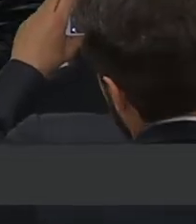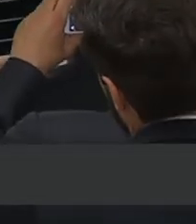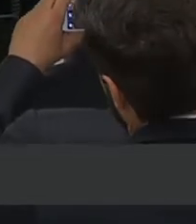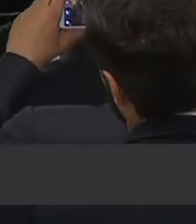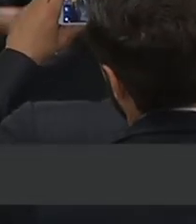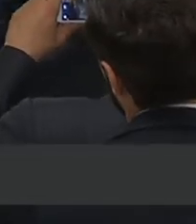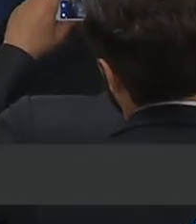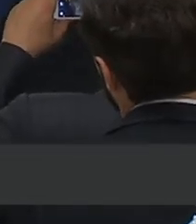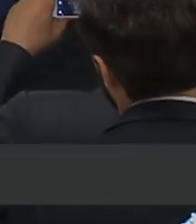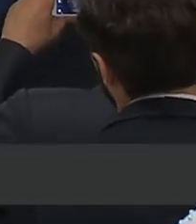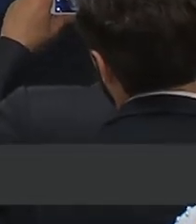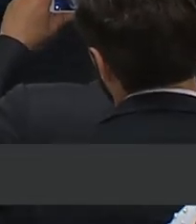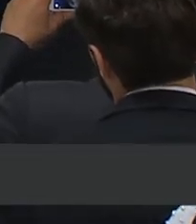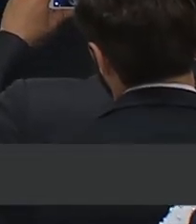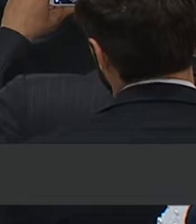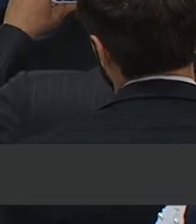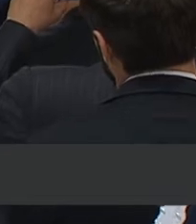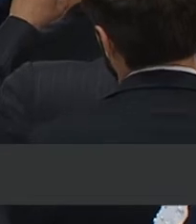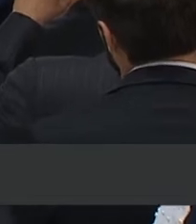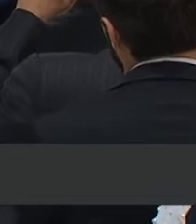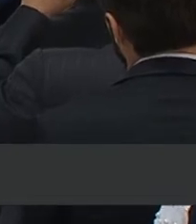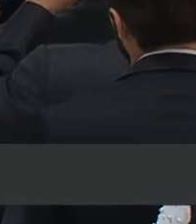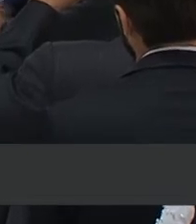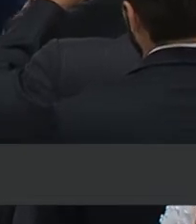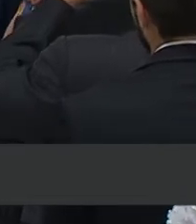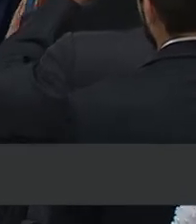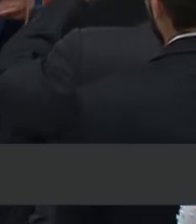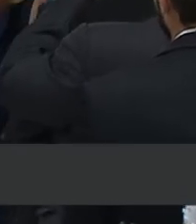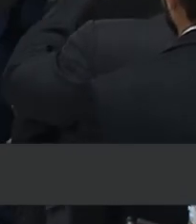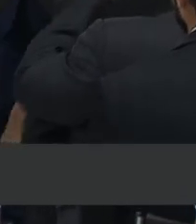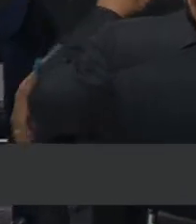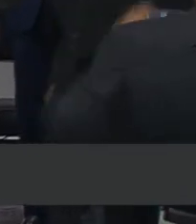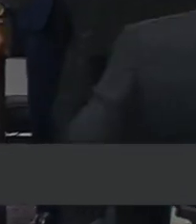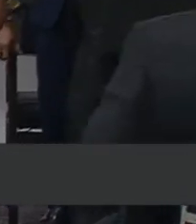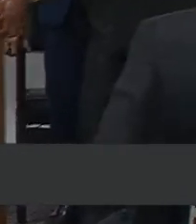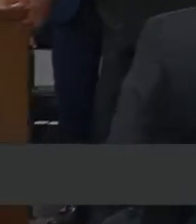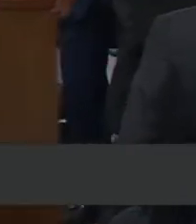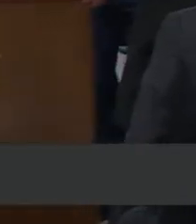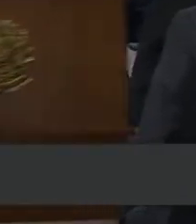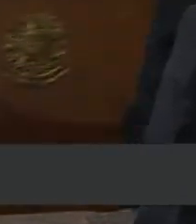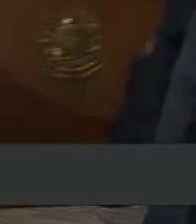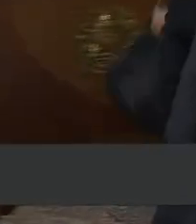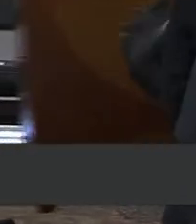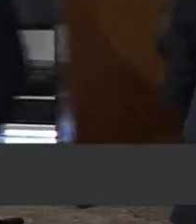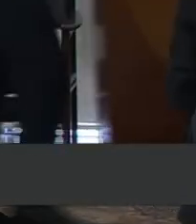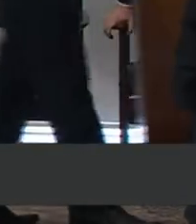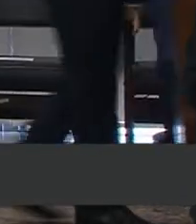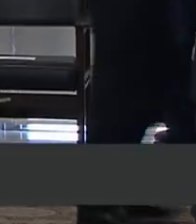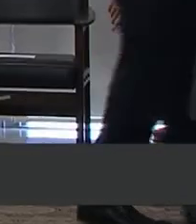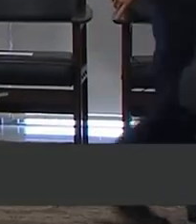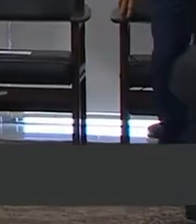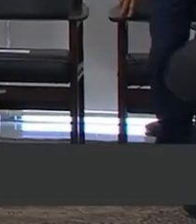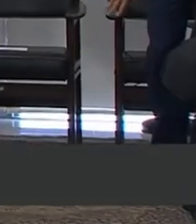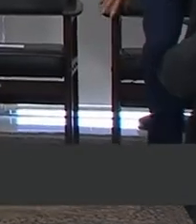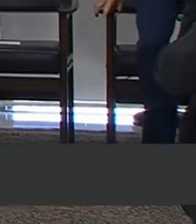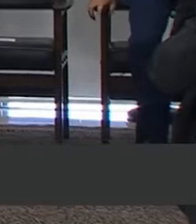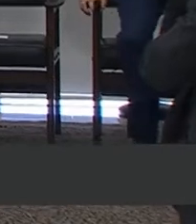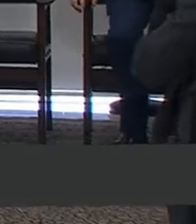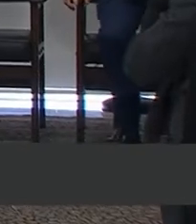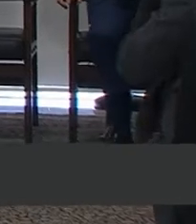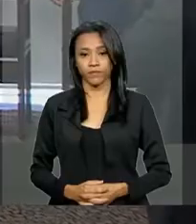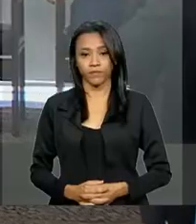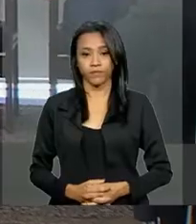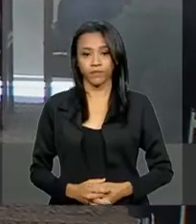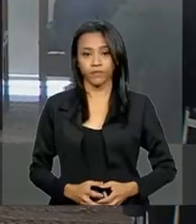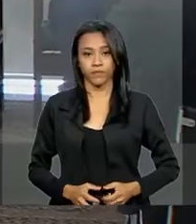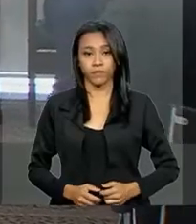senhoras e senhores com a palavra o presidente da república em exercício o ministro dias tóffoli onde a